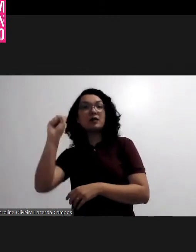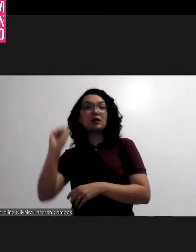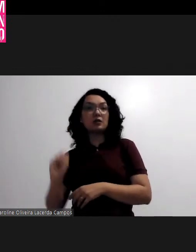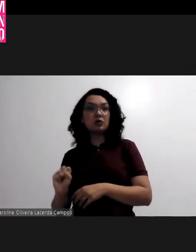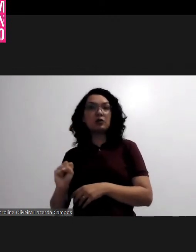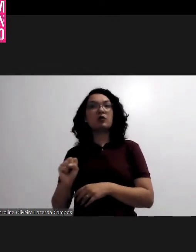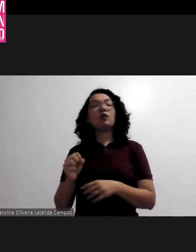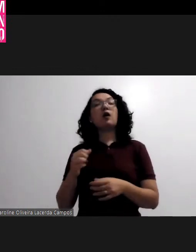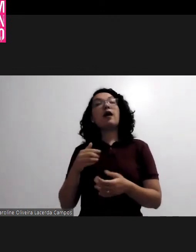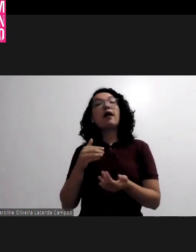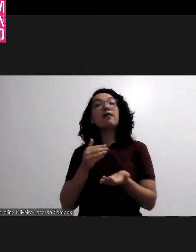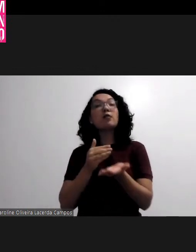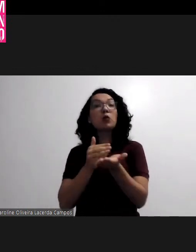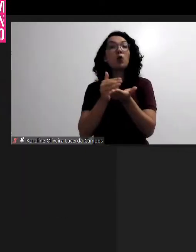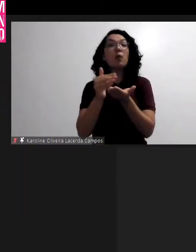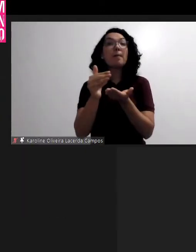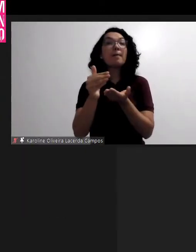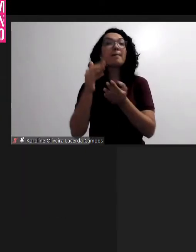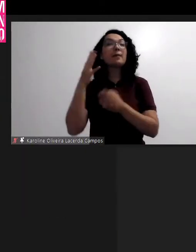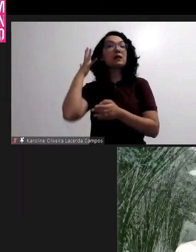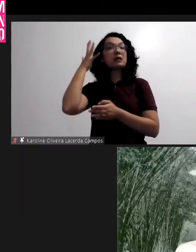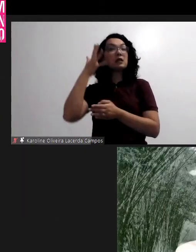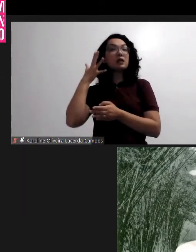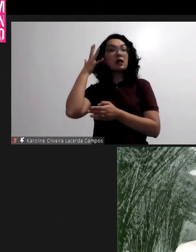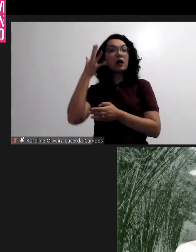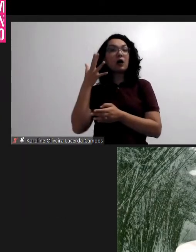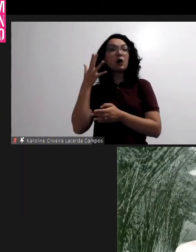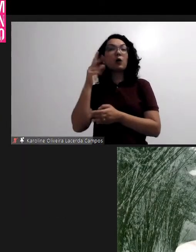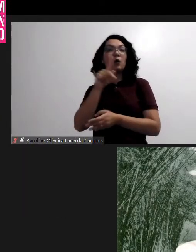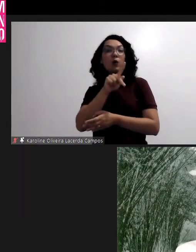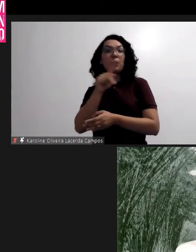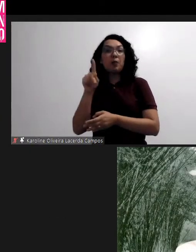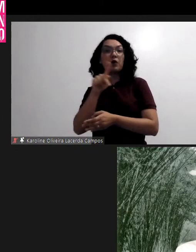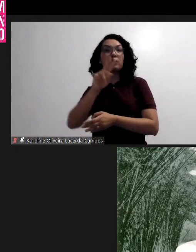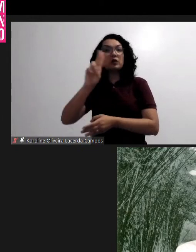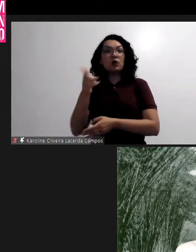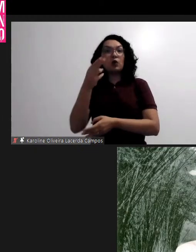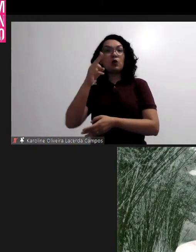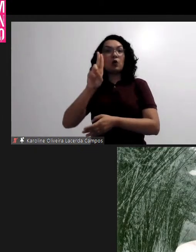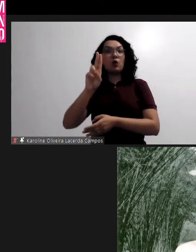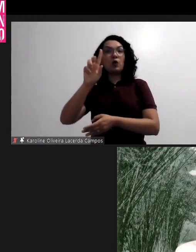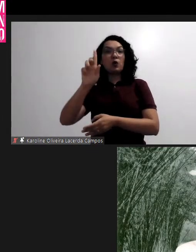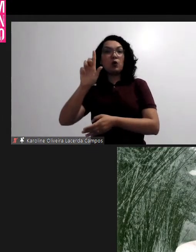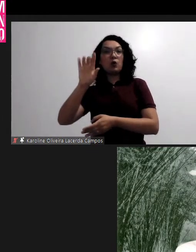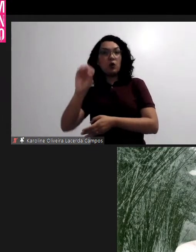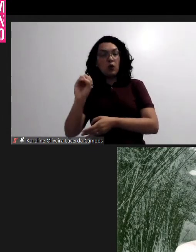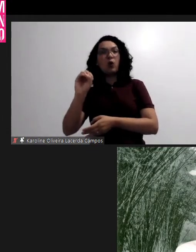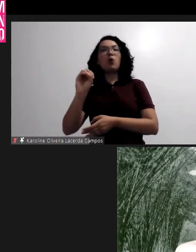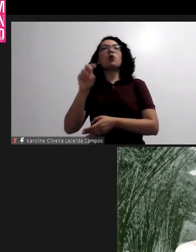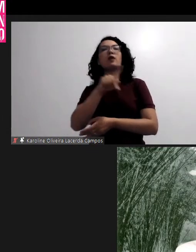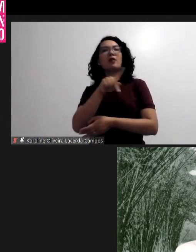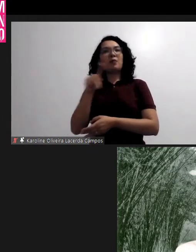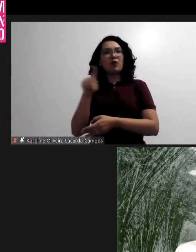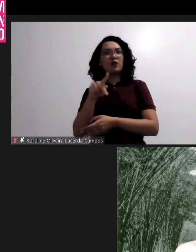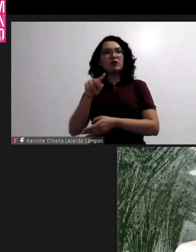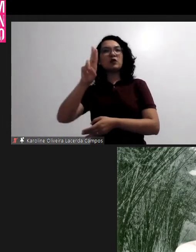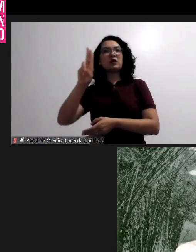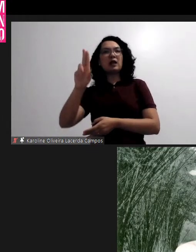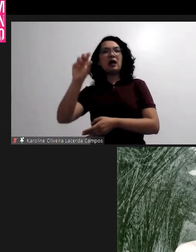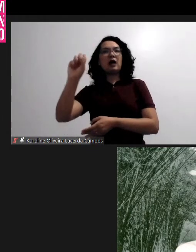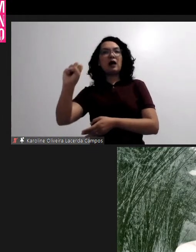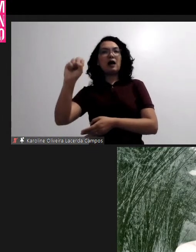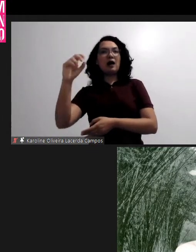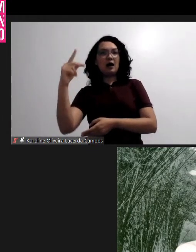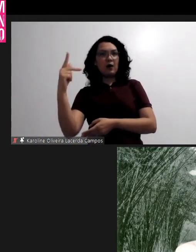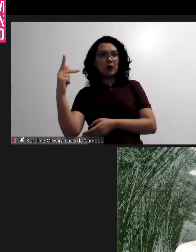que é professor titular da Faculdade de Arquitetura e Urbanismo da USP, e para a grande maioria dos presentes ele dispensa